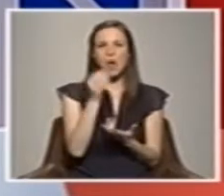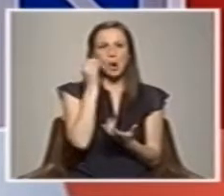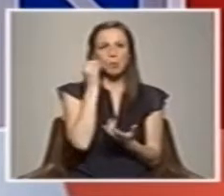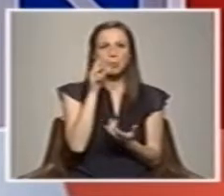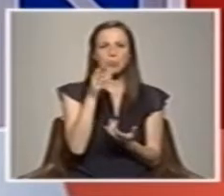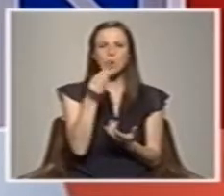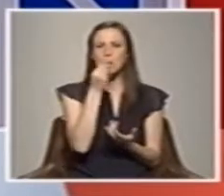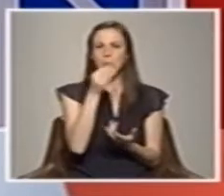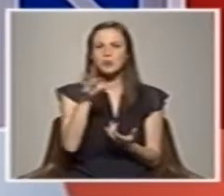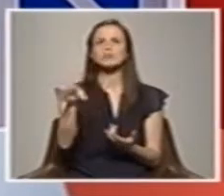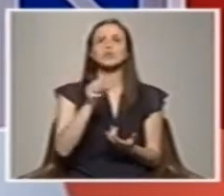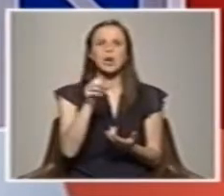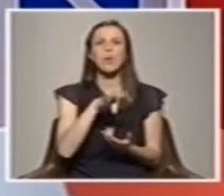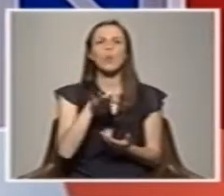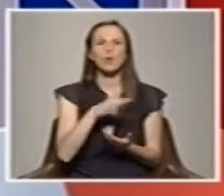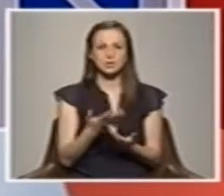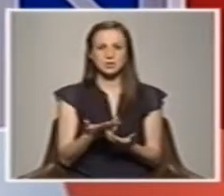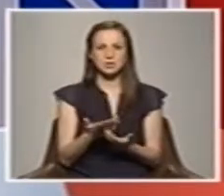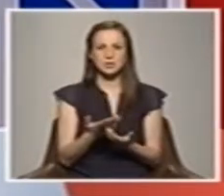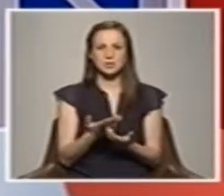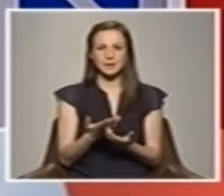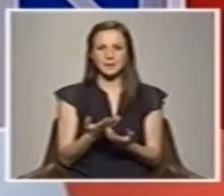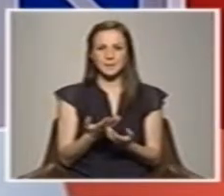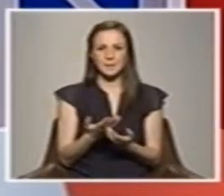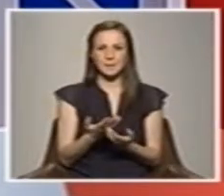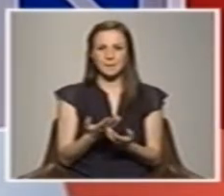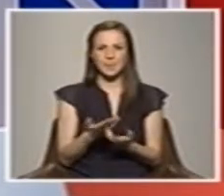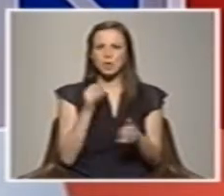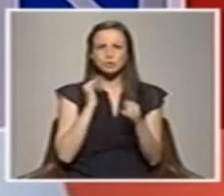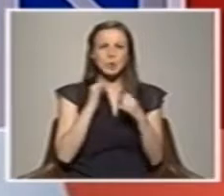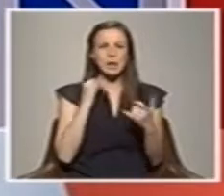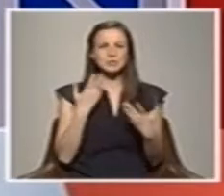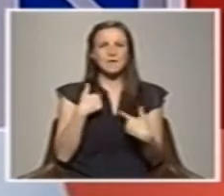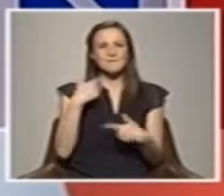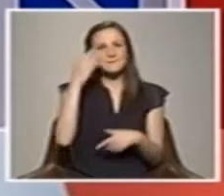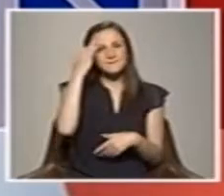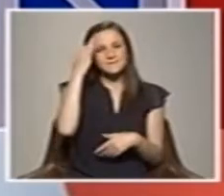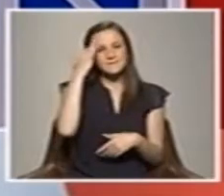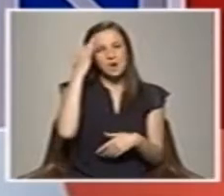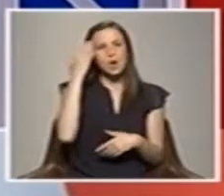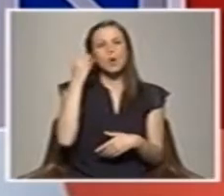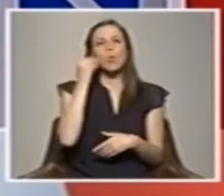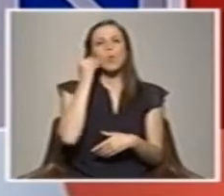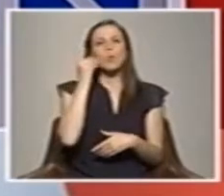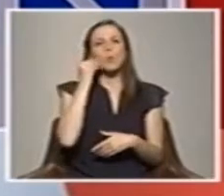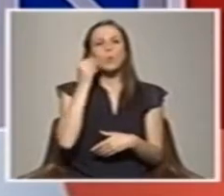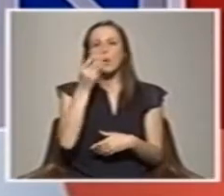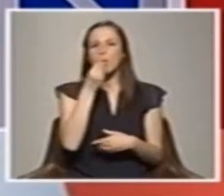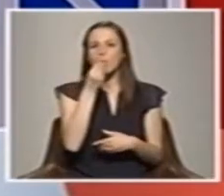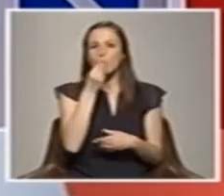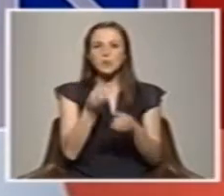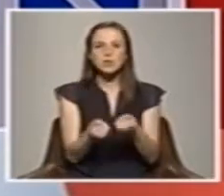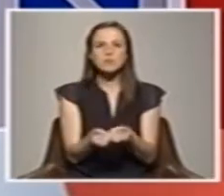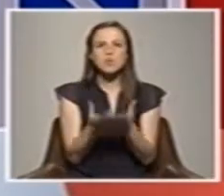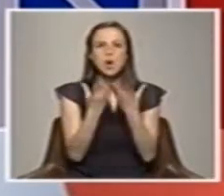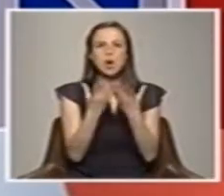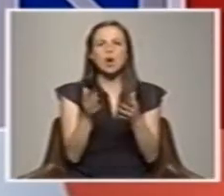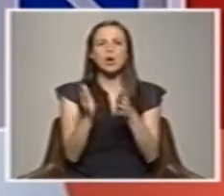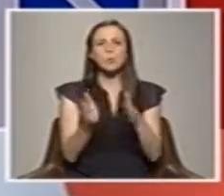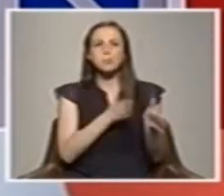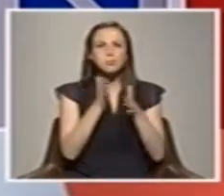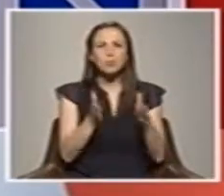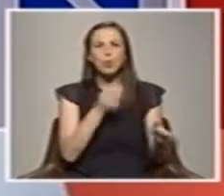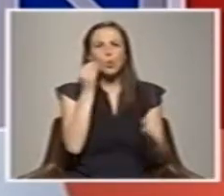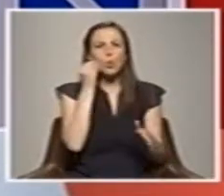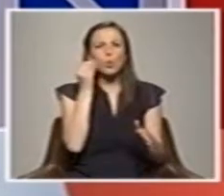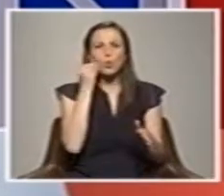produtos, o que é que comiam provavelmente, onde é que vinham, essa consciência de como é que os alimentos nascem, como é que se produzem, ciclo, como é que eles